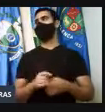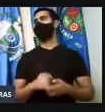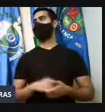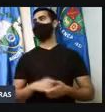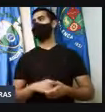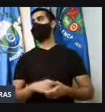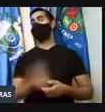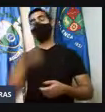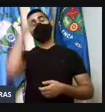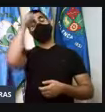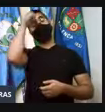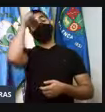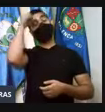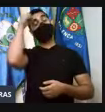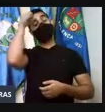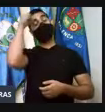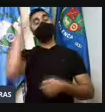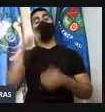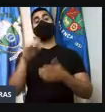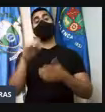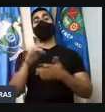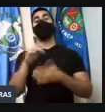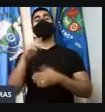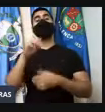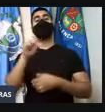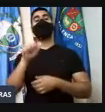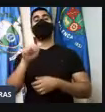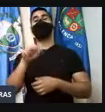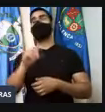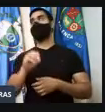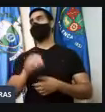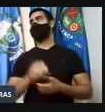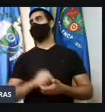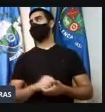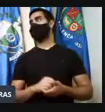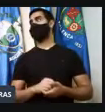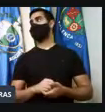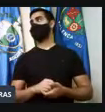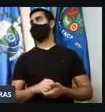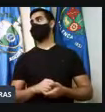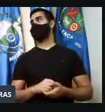da matéria. Saulo de Tarso, presidente da Comissão de Finanças e Orçamento.